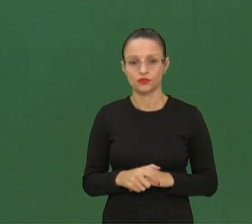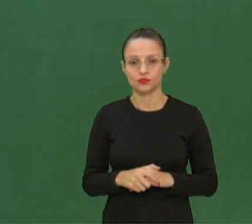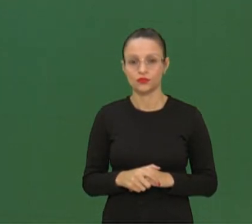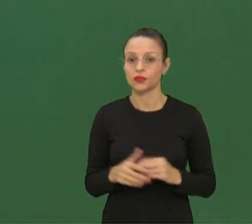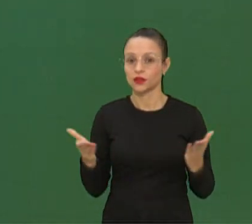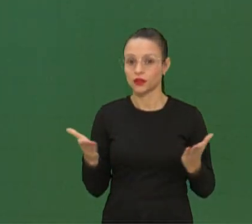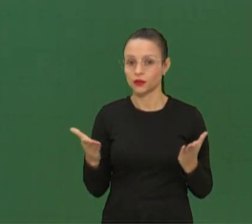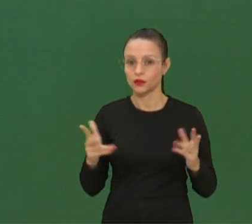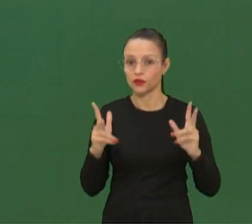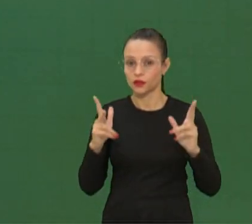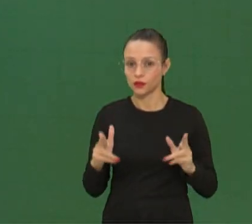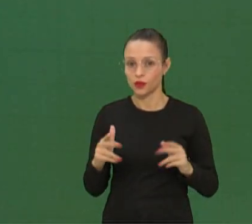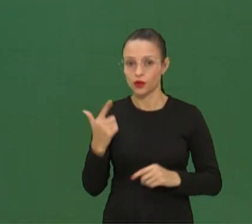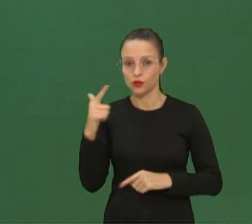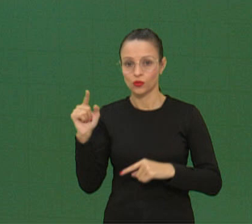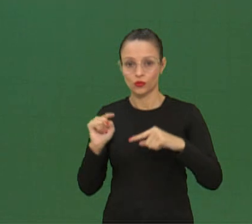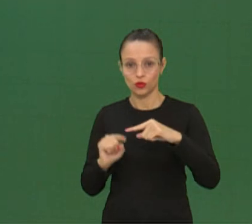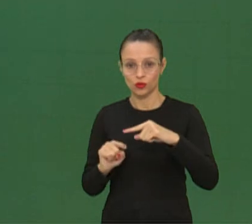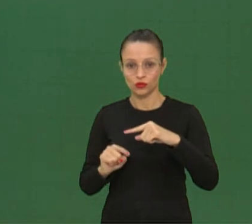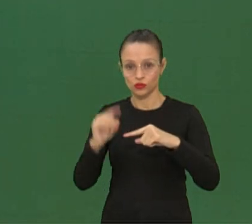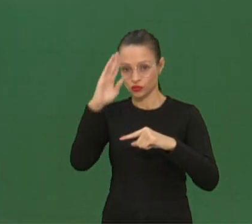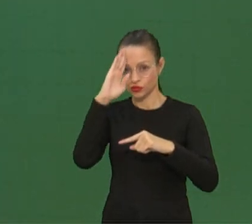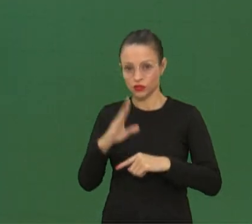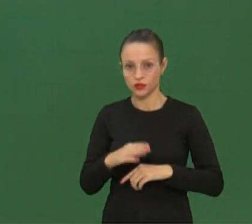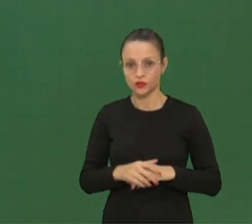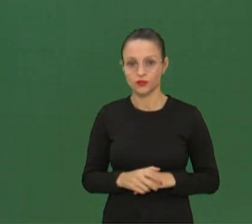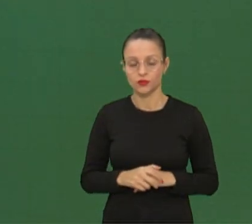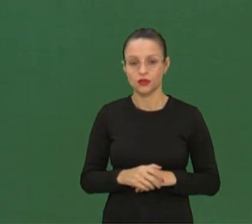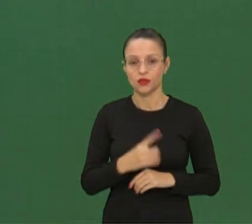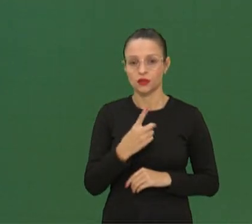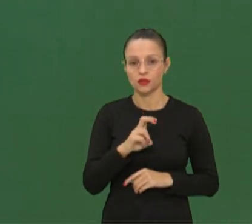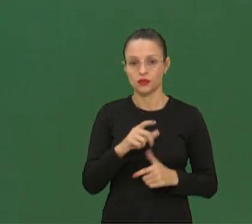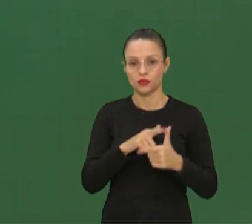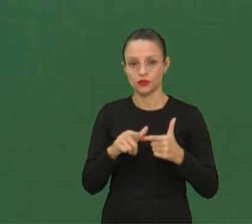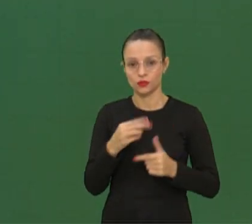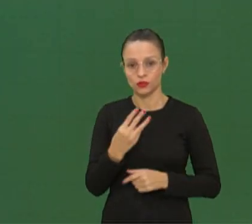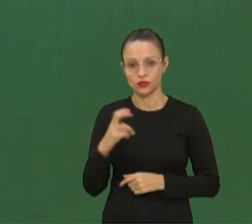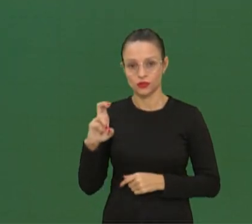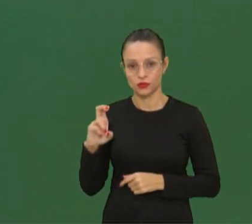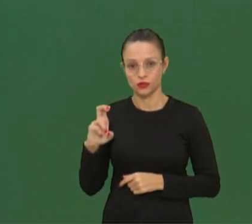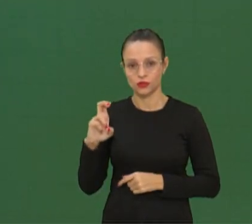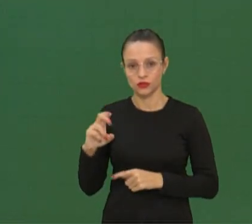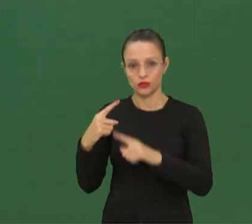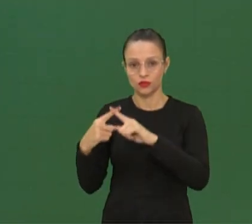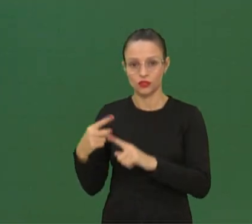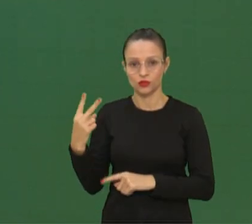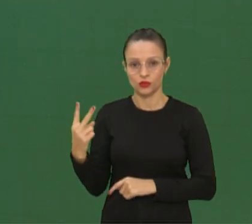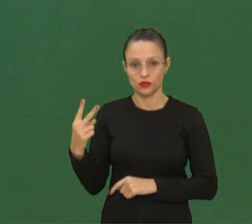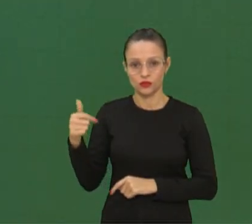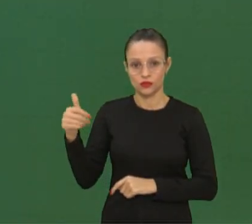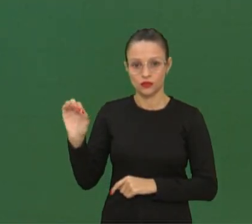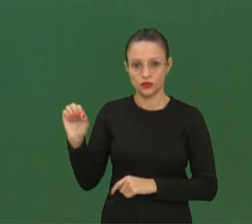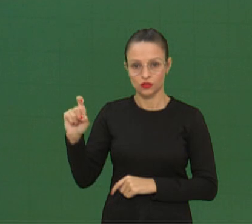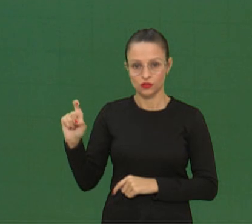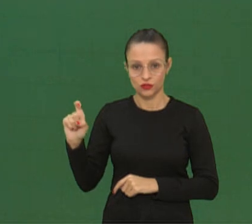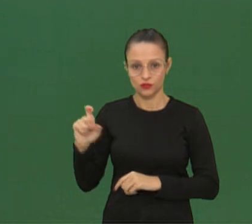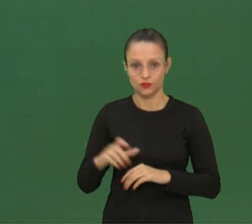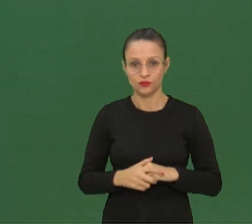Agora eu vou fazer a mesma coisa no outro, mas vou fazer direto. Ó. 15 por 3 dá 5, e 5 vezes o 2,